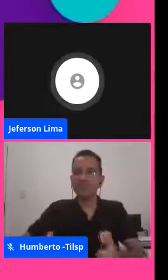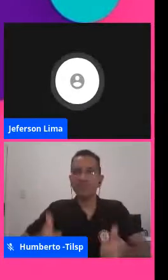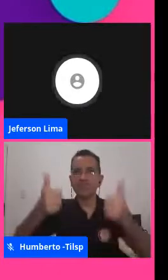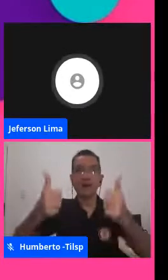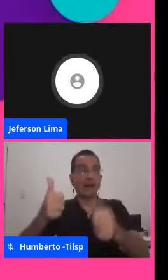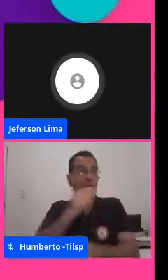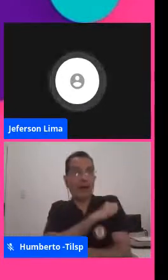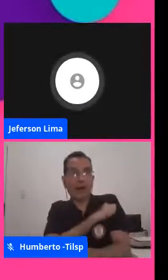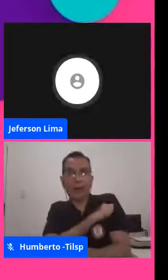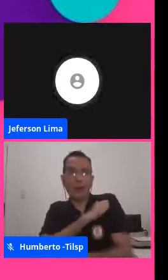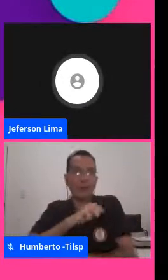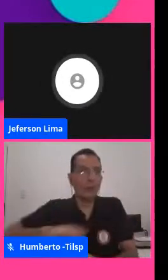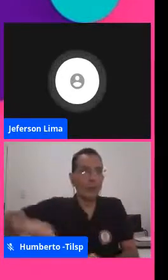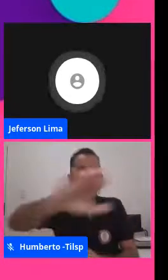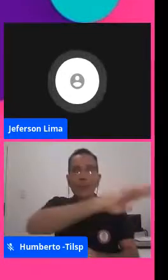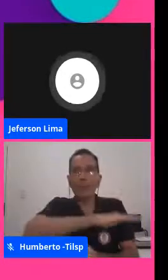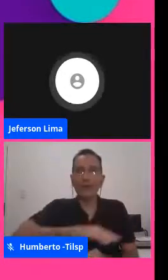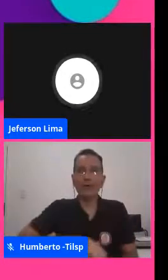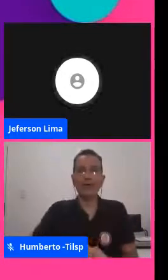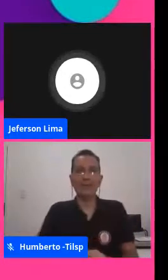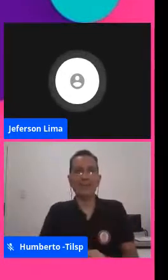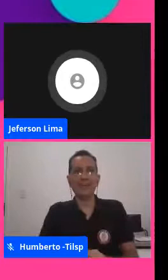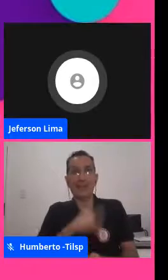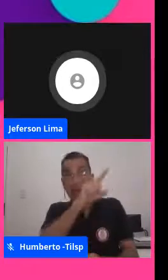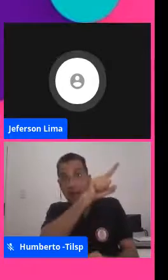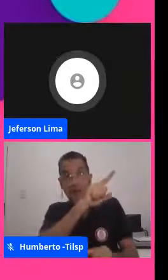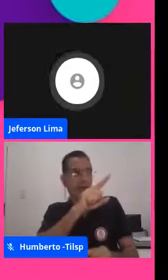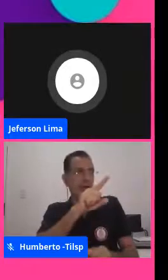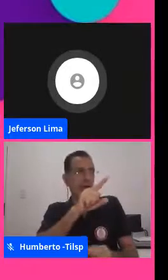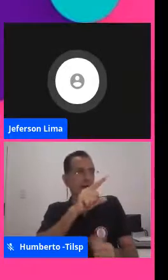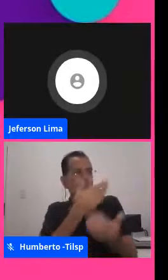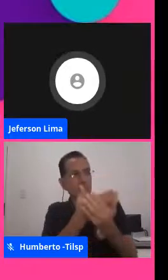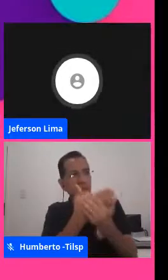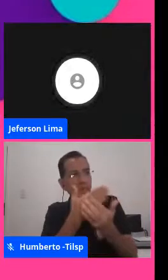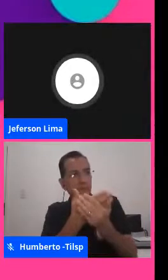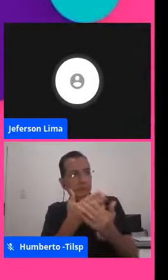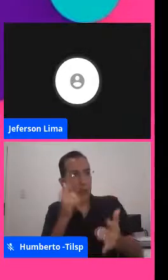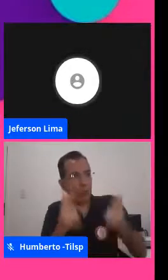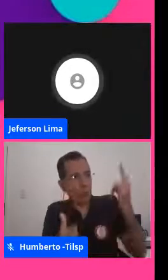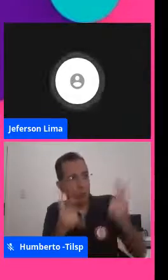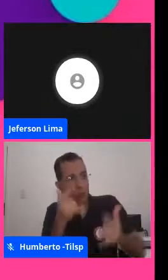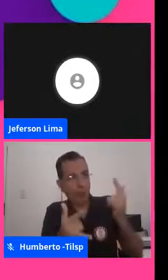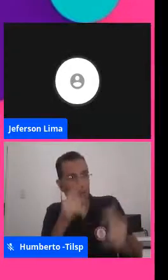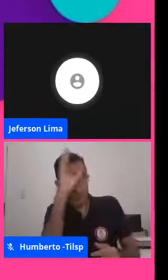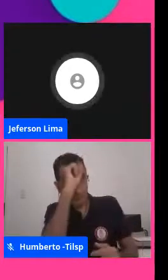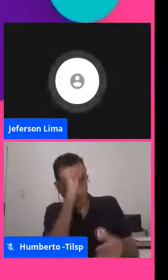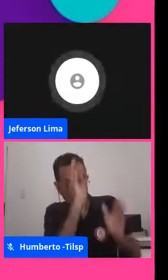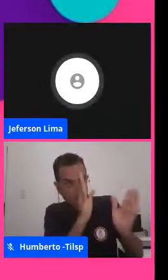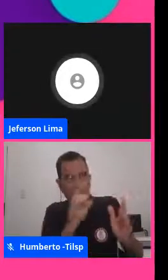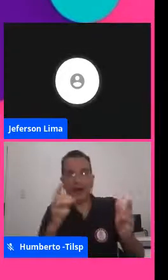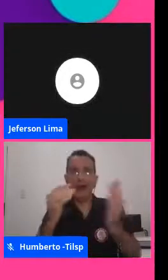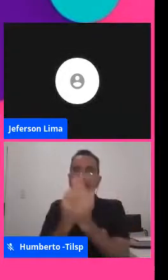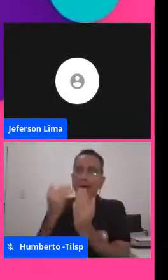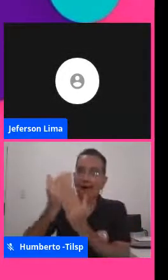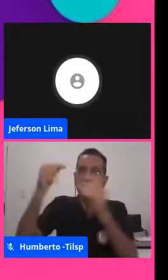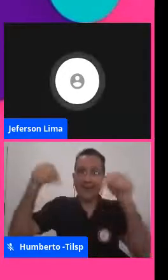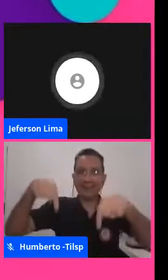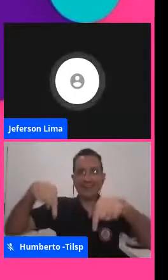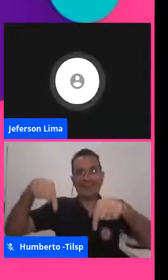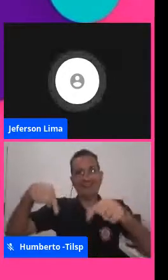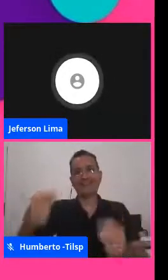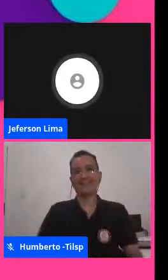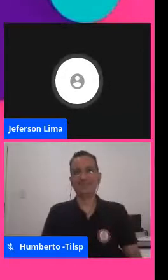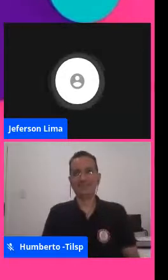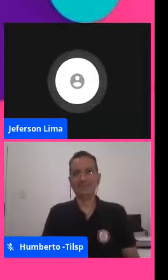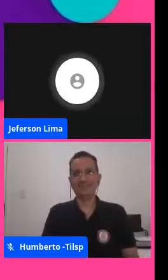né, o que eles veem lá nas aulas de robótica e utilizando isso não só nas aulas, como também no dia a dia deles. Então a gente quer